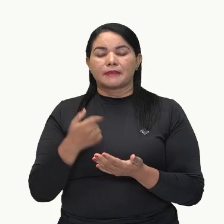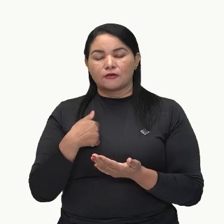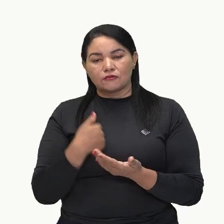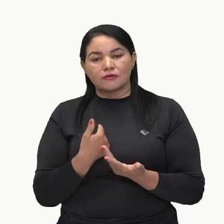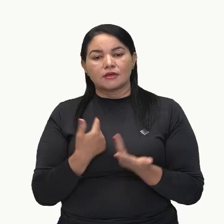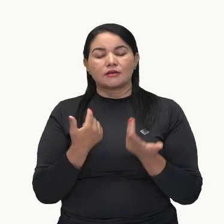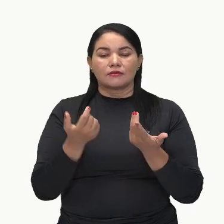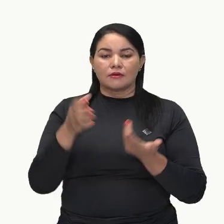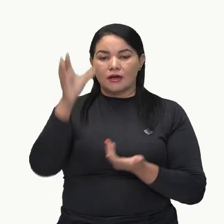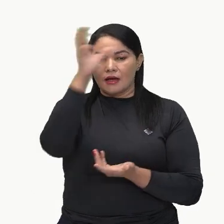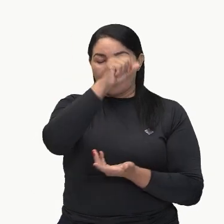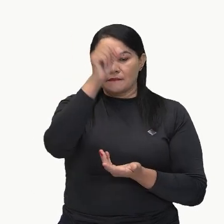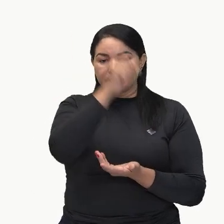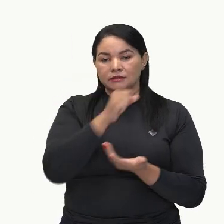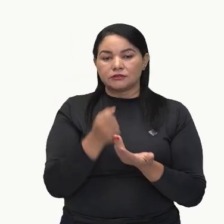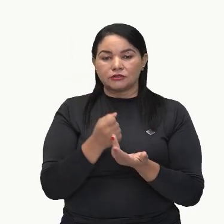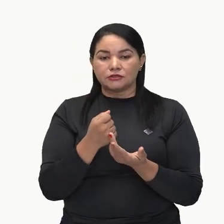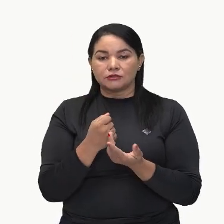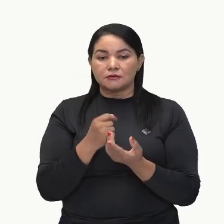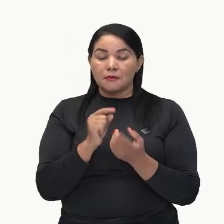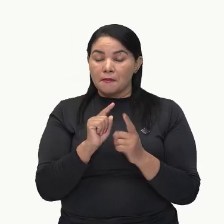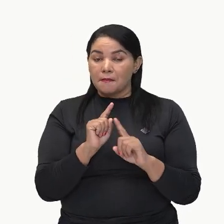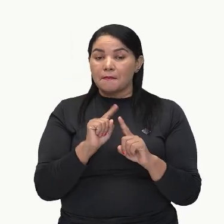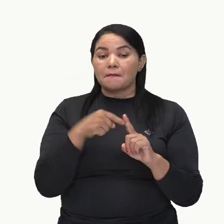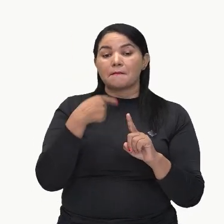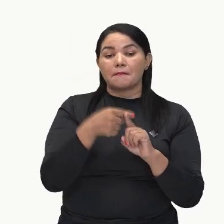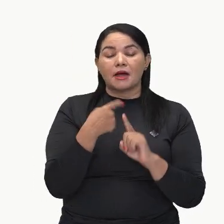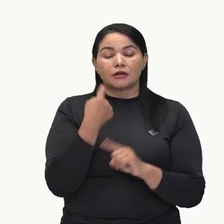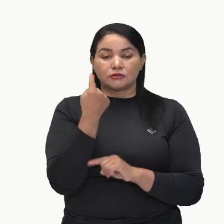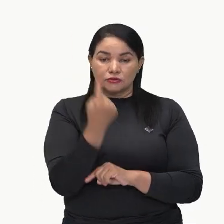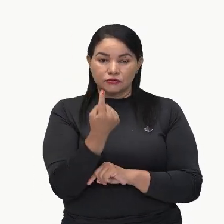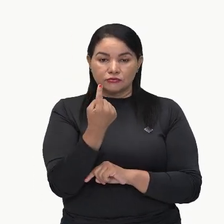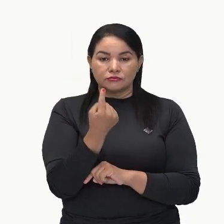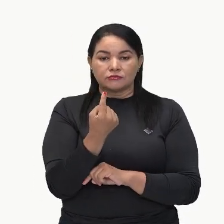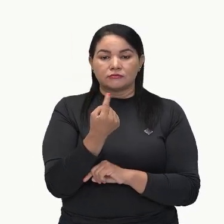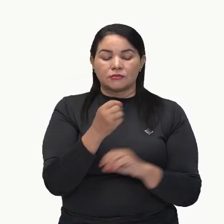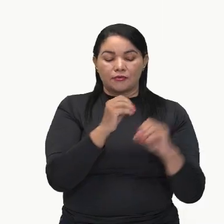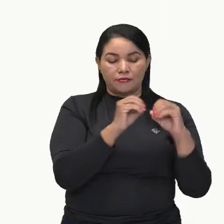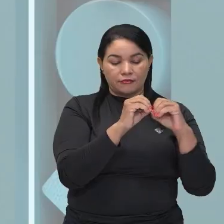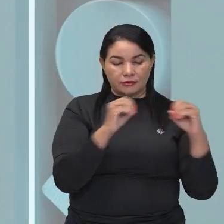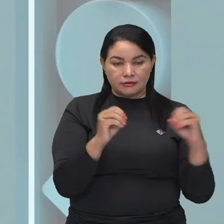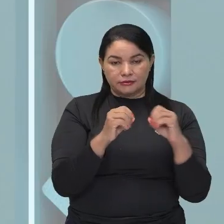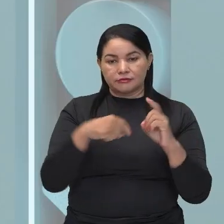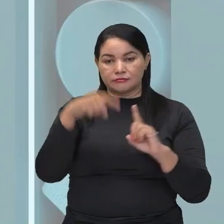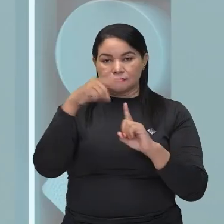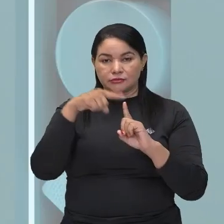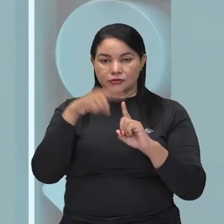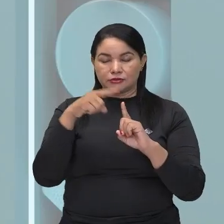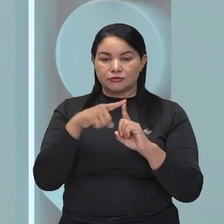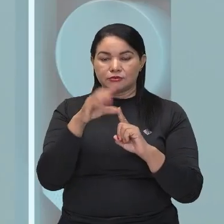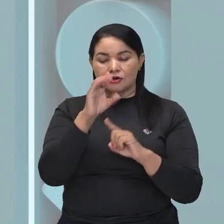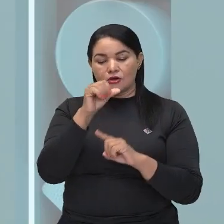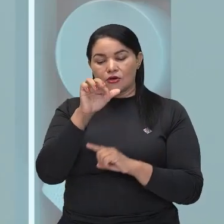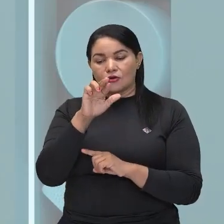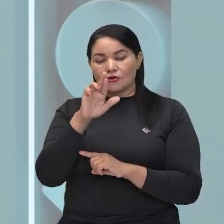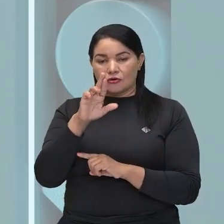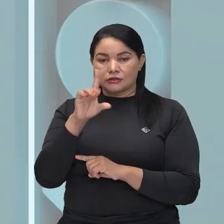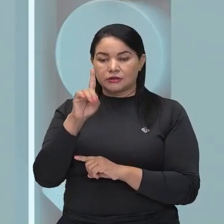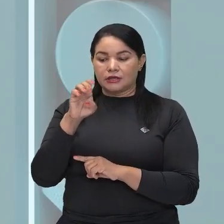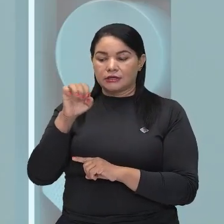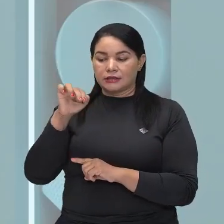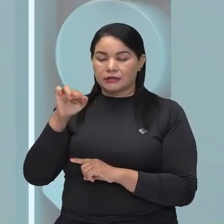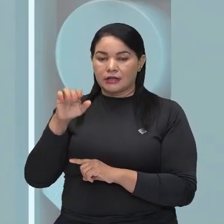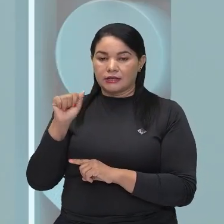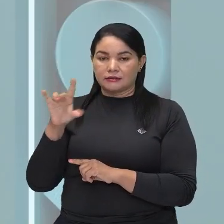aprendi mais uma das orações, correto? Mais um tipo de oração coordenada. A oração